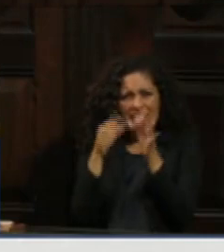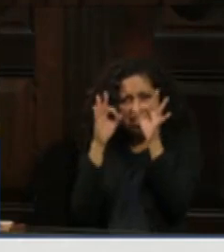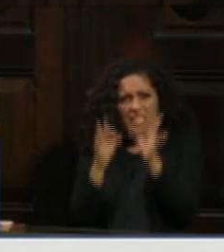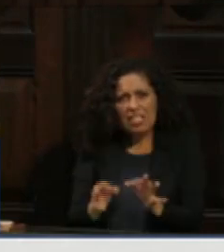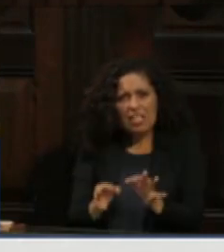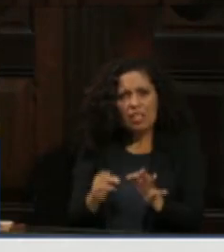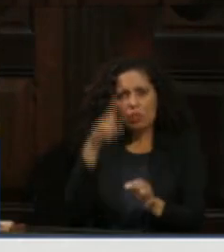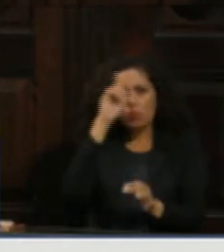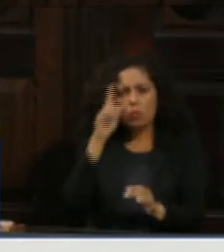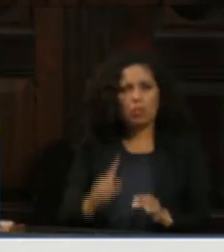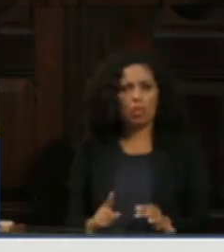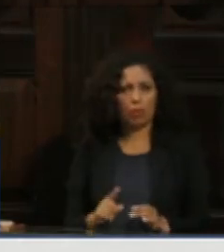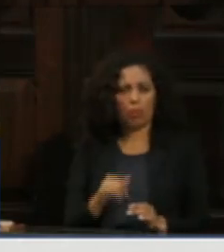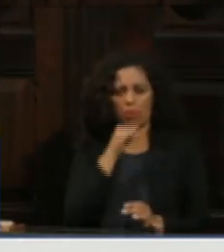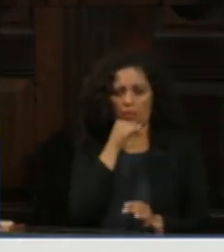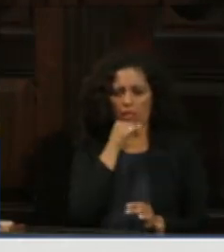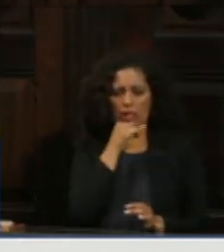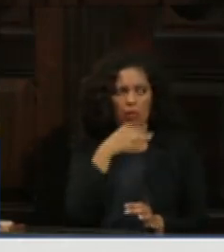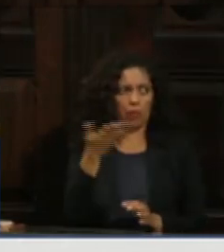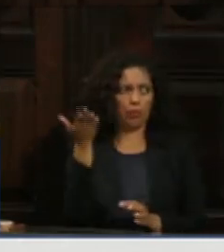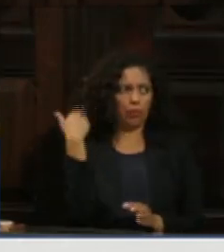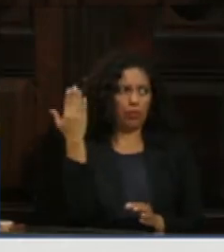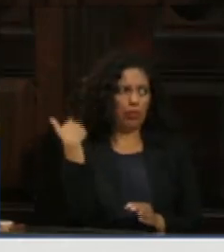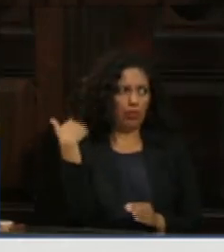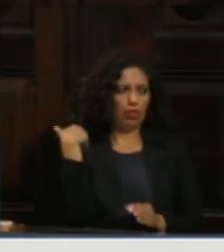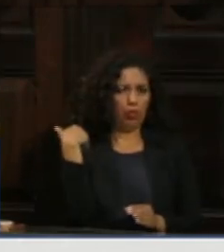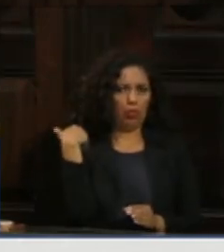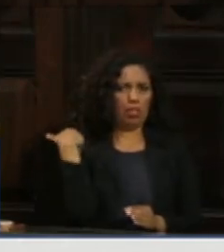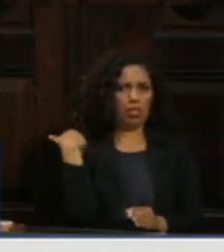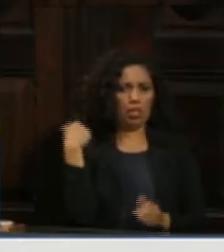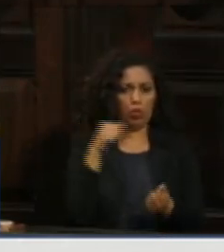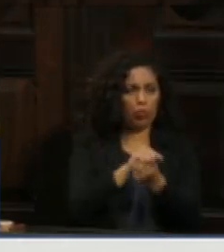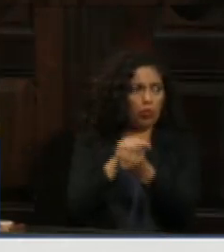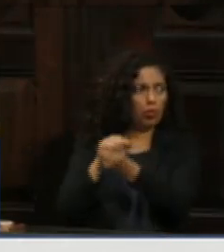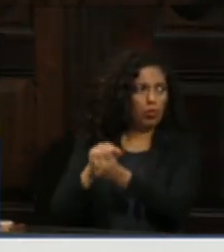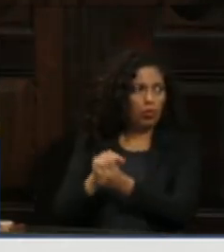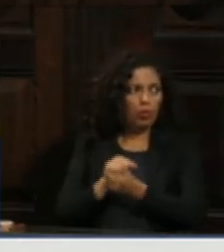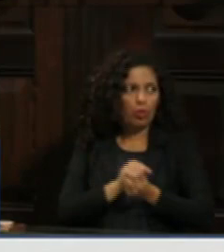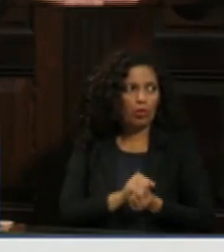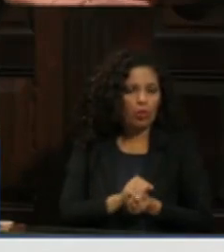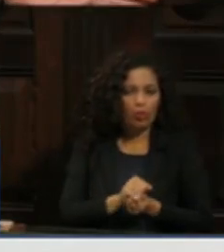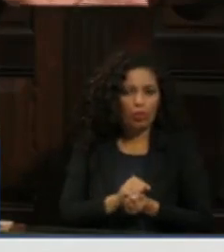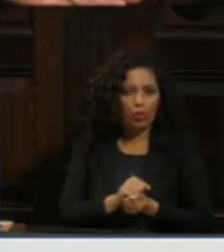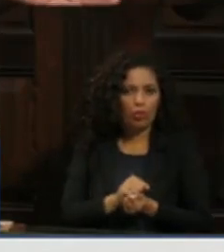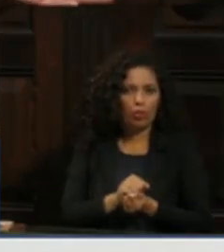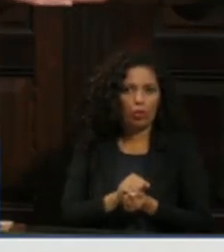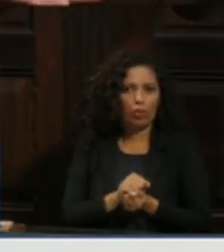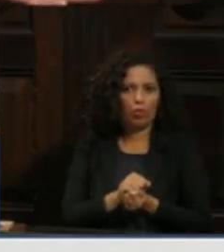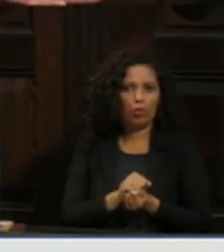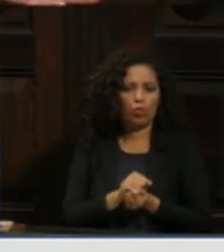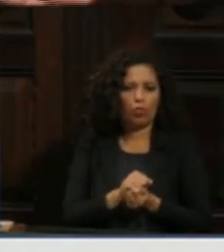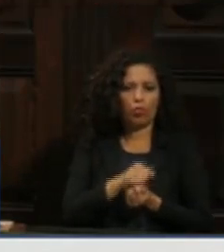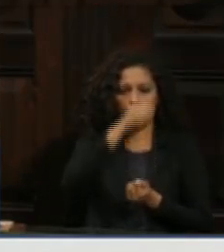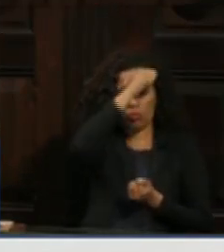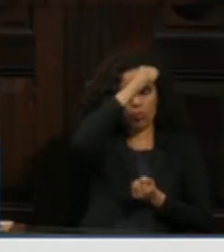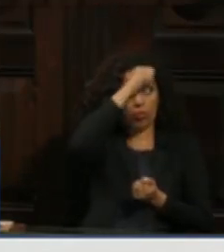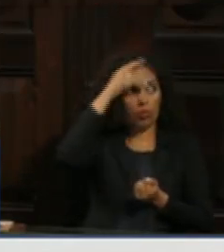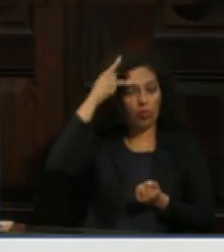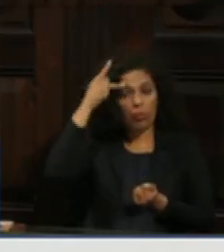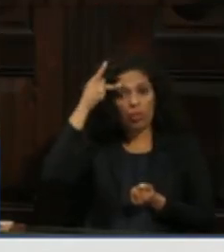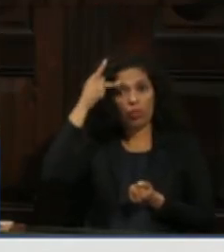completa desinformação. A falta, às vezes, até, deputado Dr. Julianelli, do repórter que vai construir